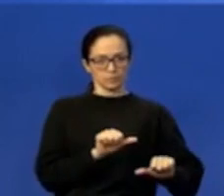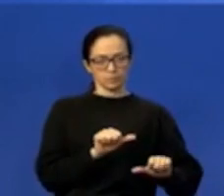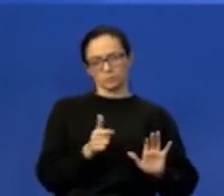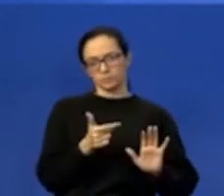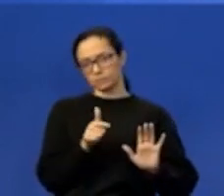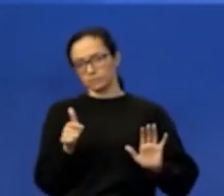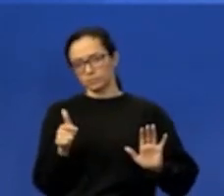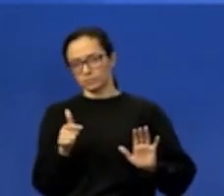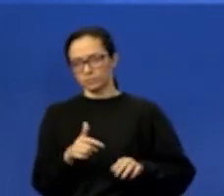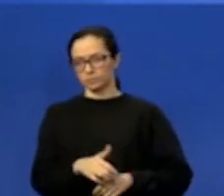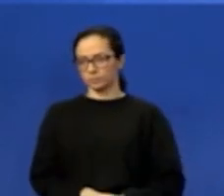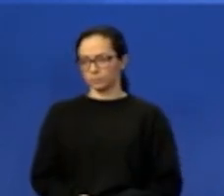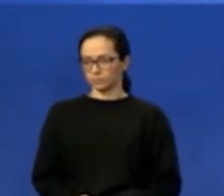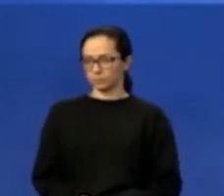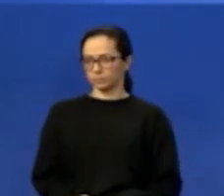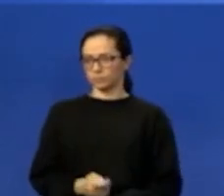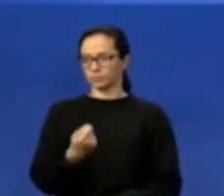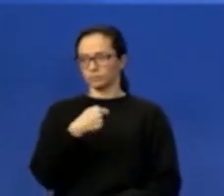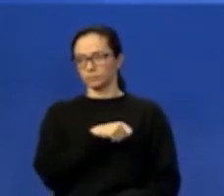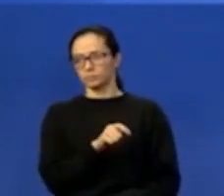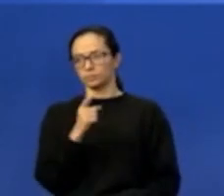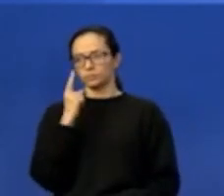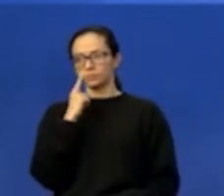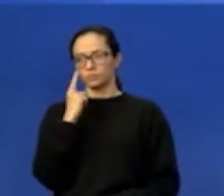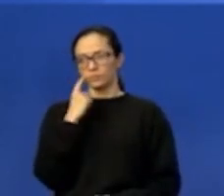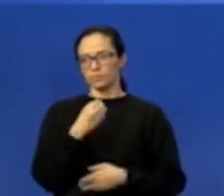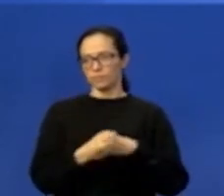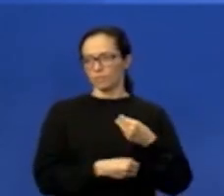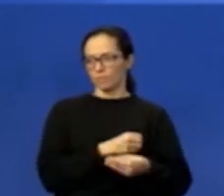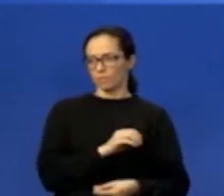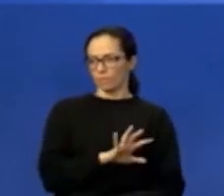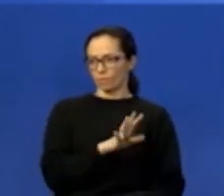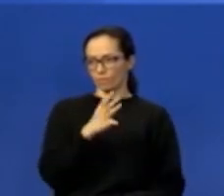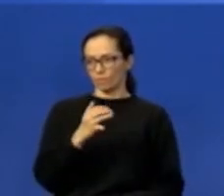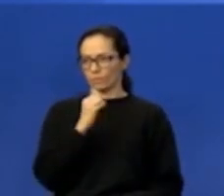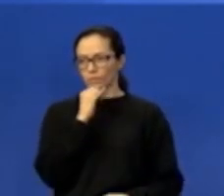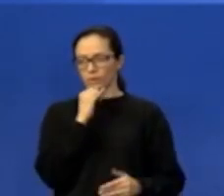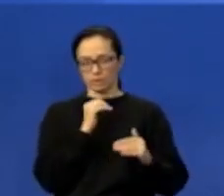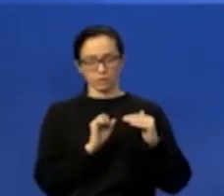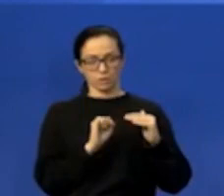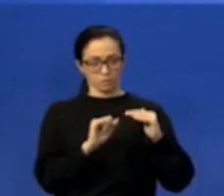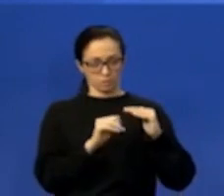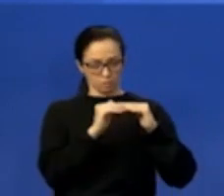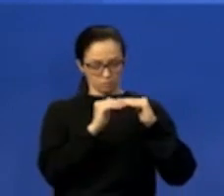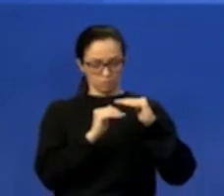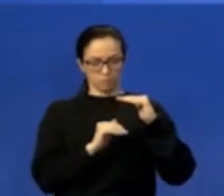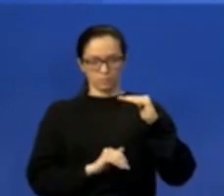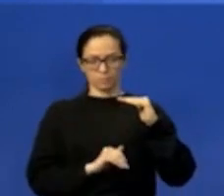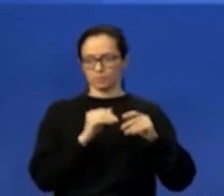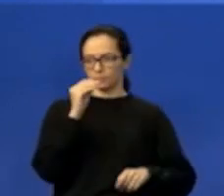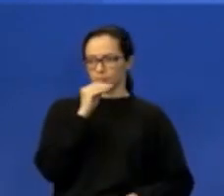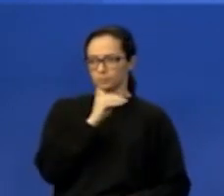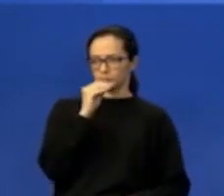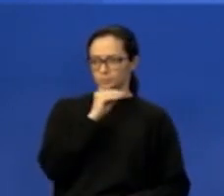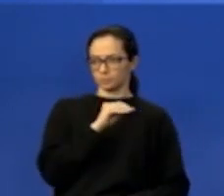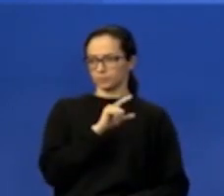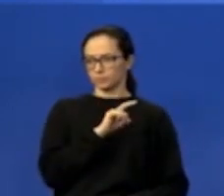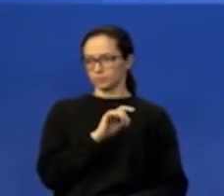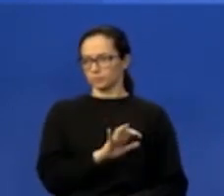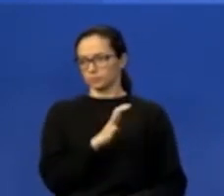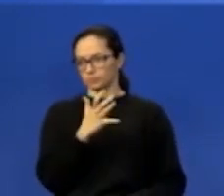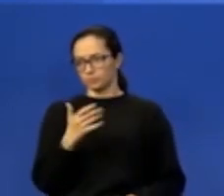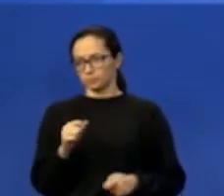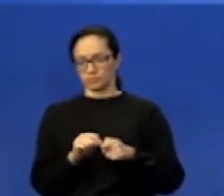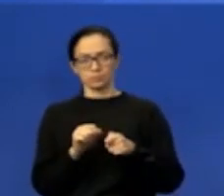que realmente interfere, né, na nossa condição clínica seria, por exemplo, a baixa, né, de uma dessas células que compõem a